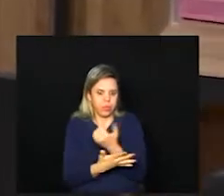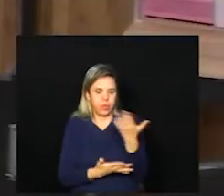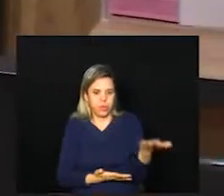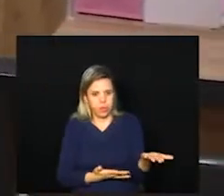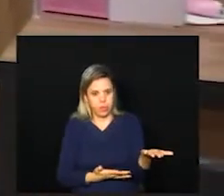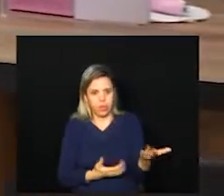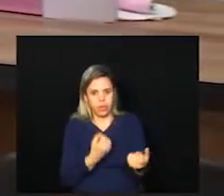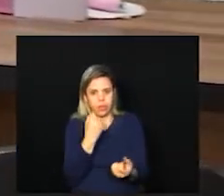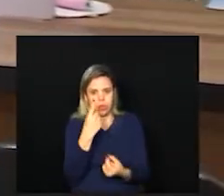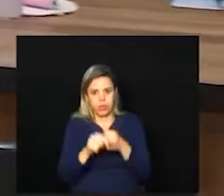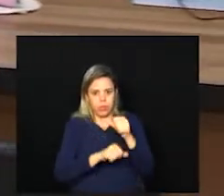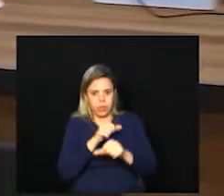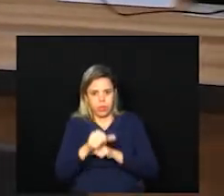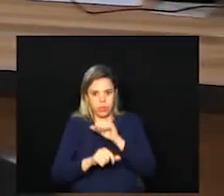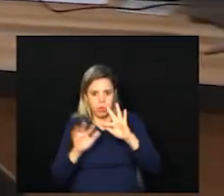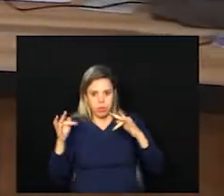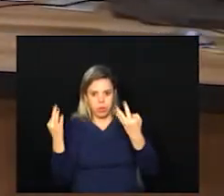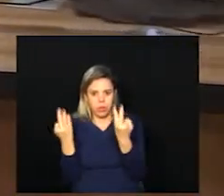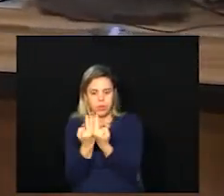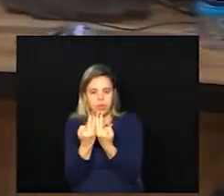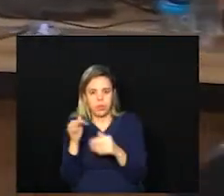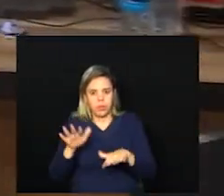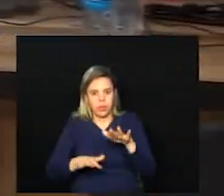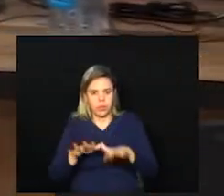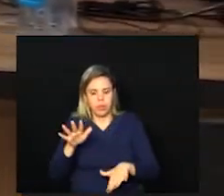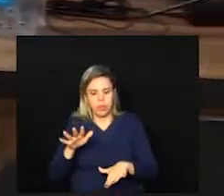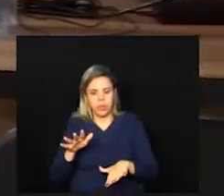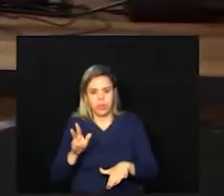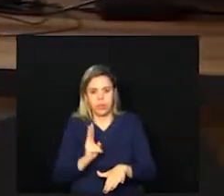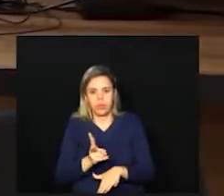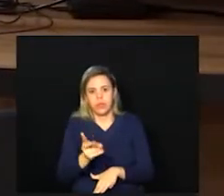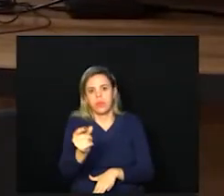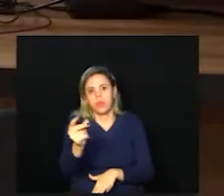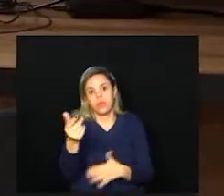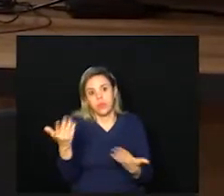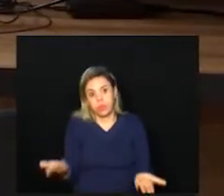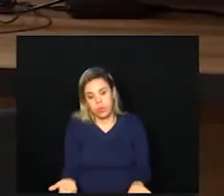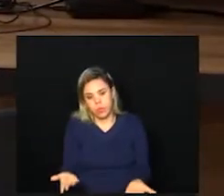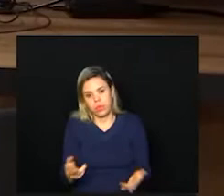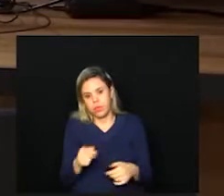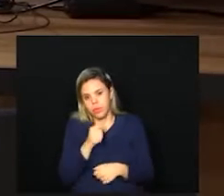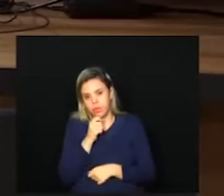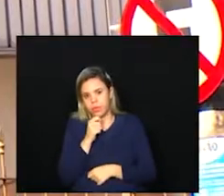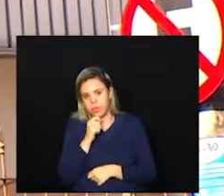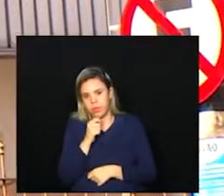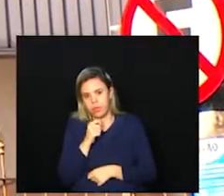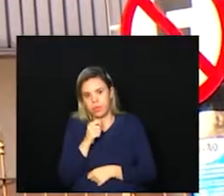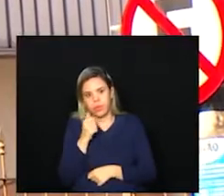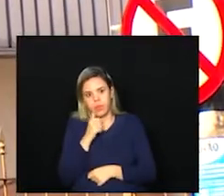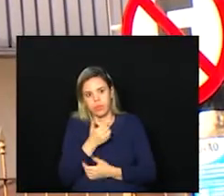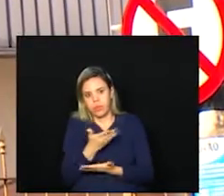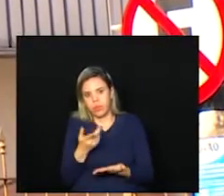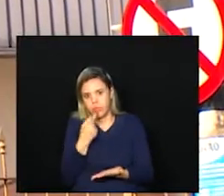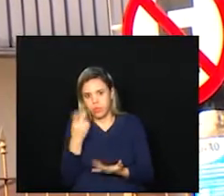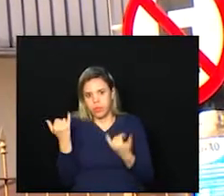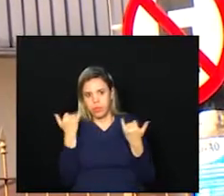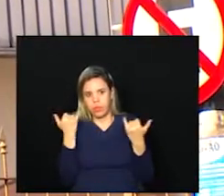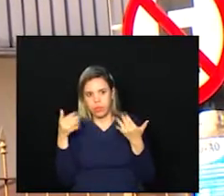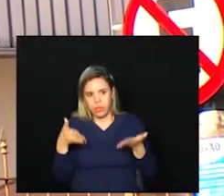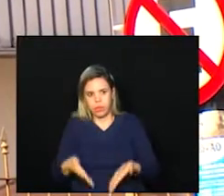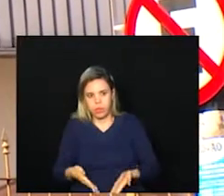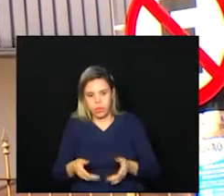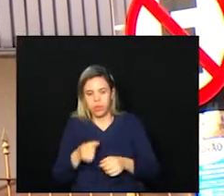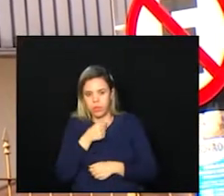Mas algumas mudanças familiares talvez sejam permanentes. Pelo menos foi o que as mulheres ouvidas